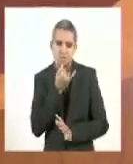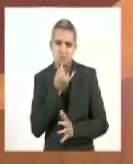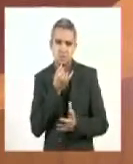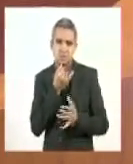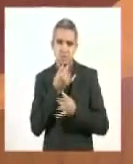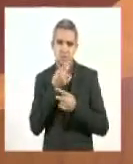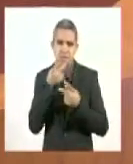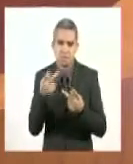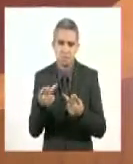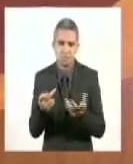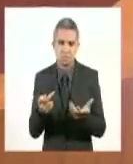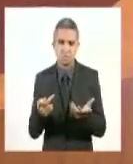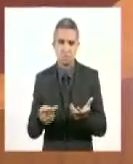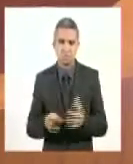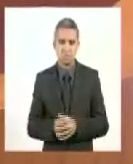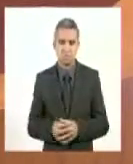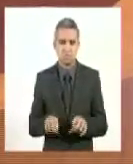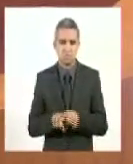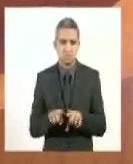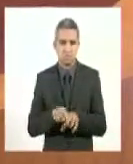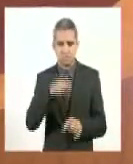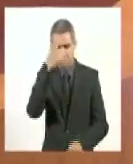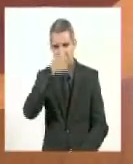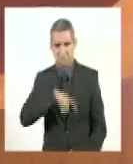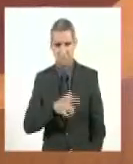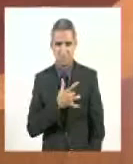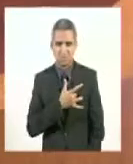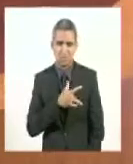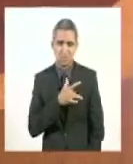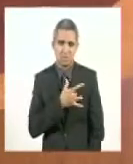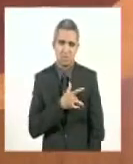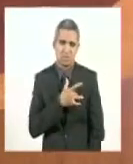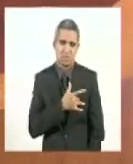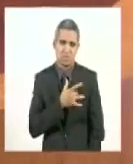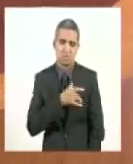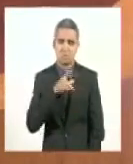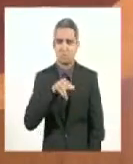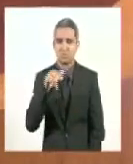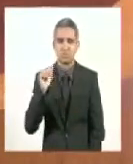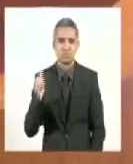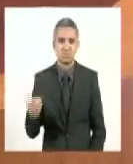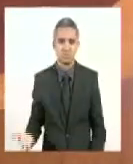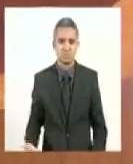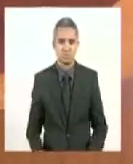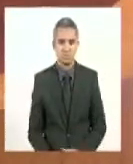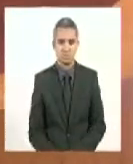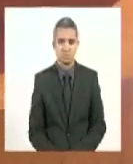Nunca me achei coitada pelos ataques que sofro.